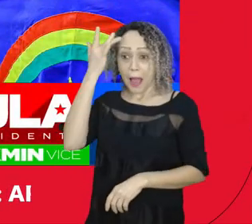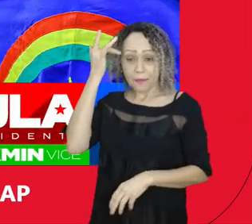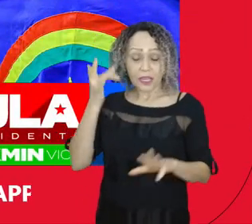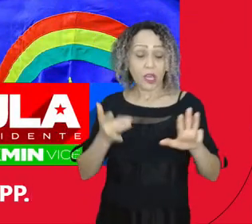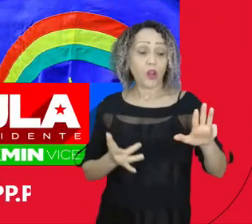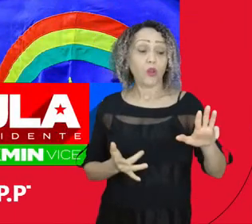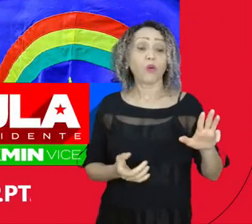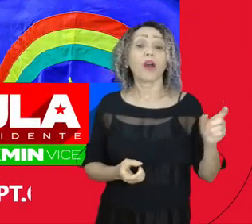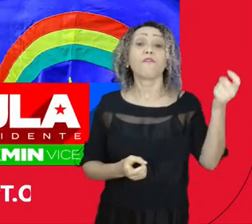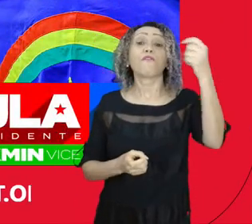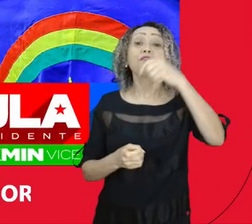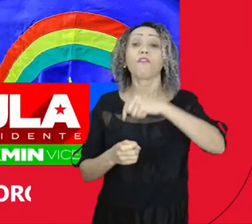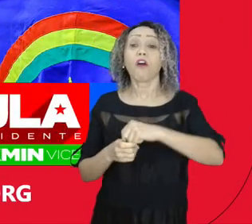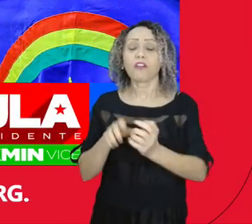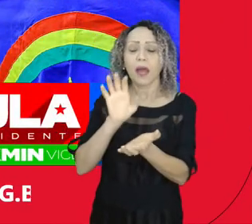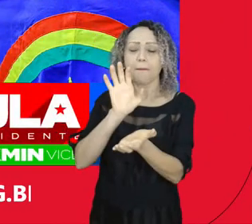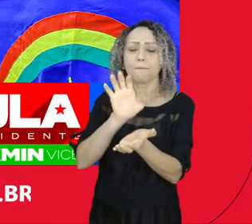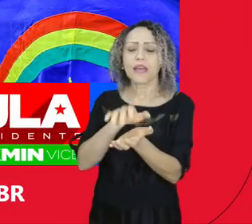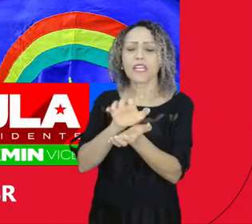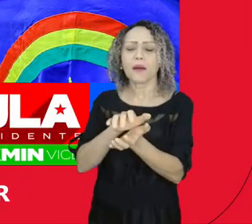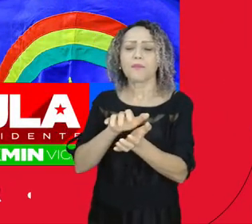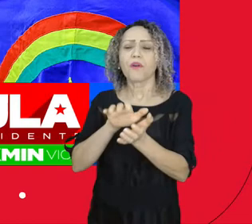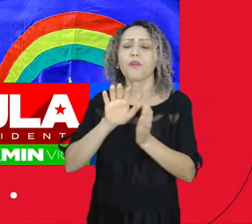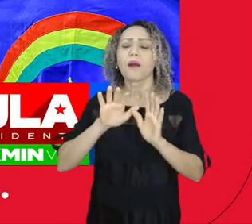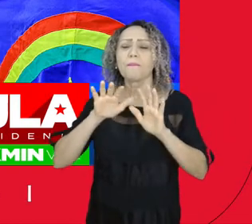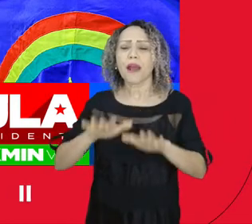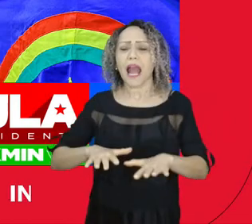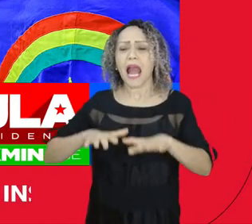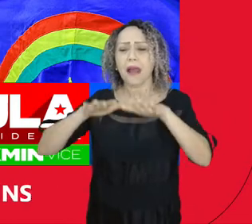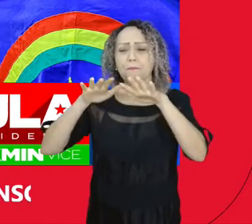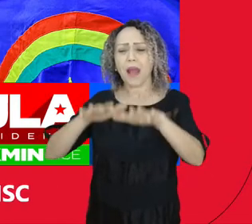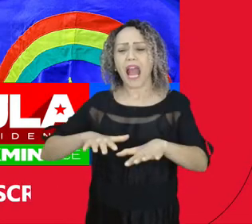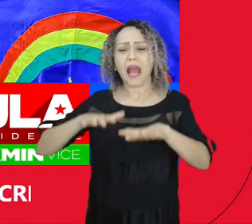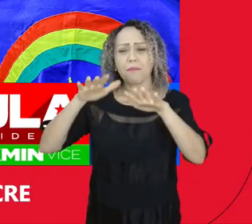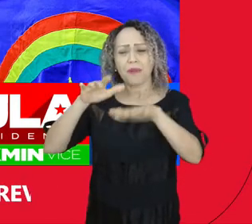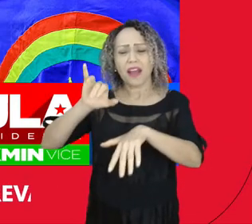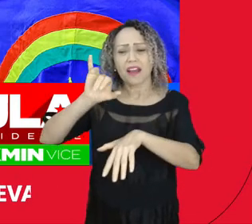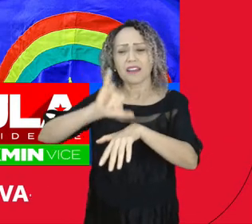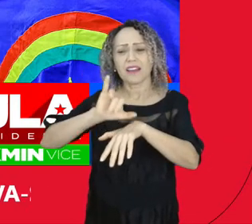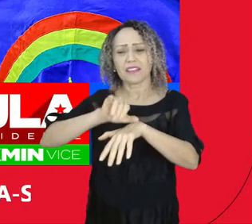caminhada em Recife. A gente quer saber como é que estão os preparativos,